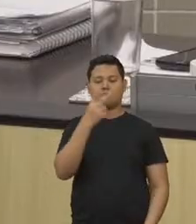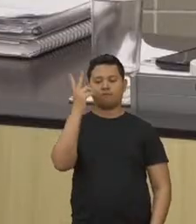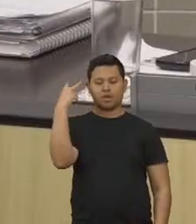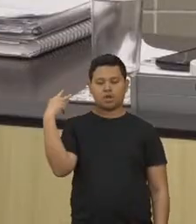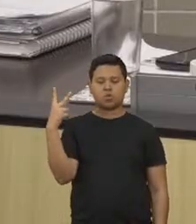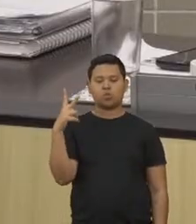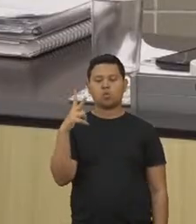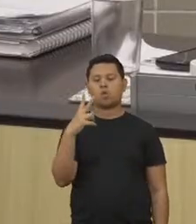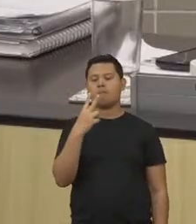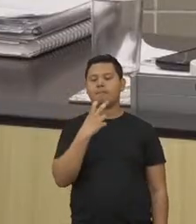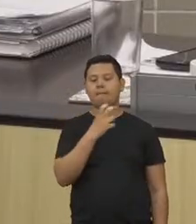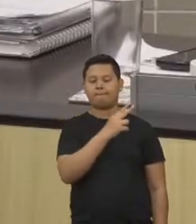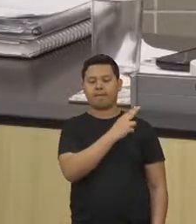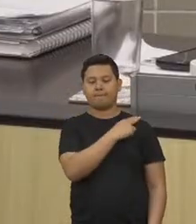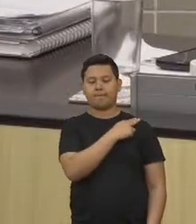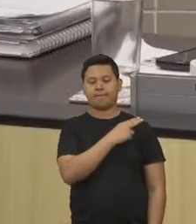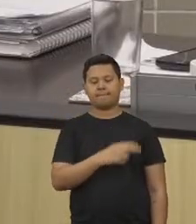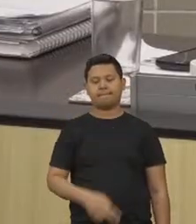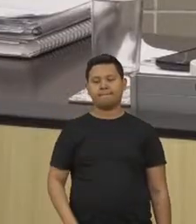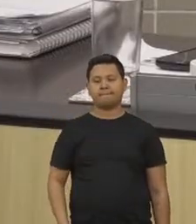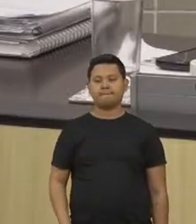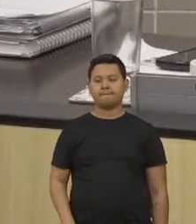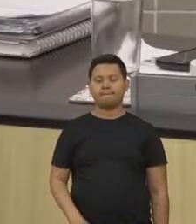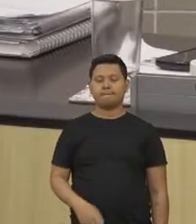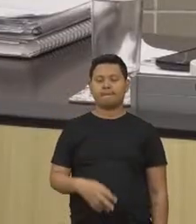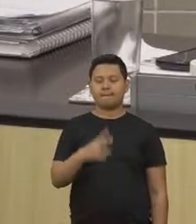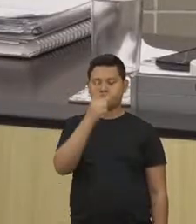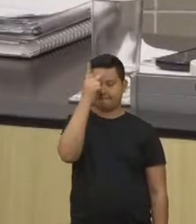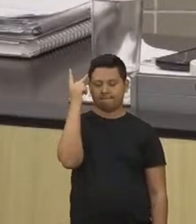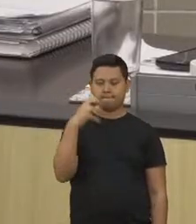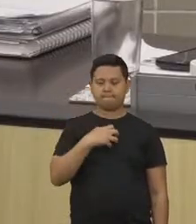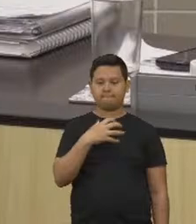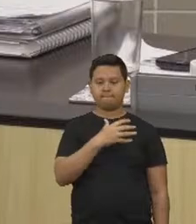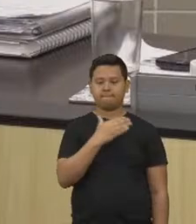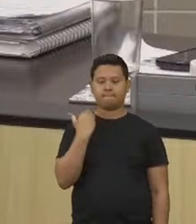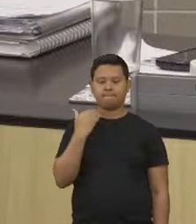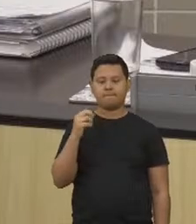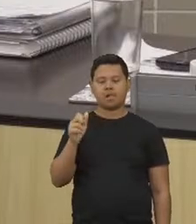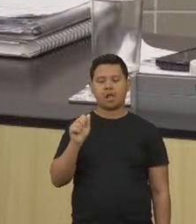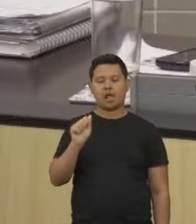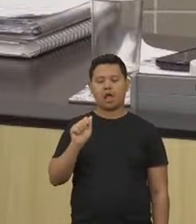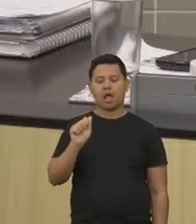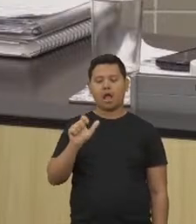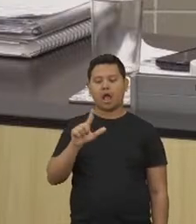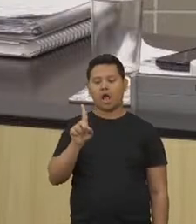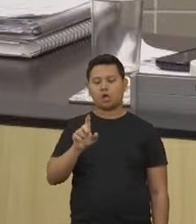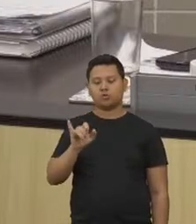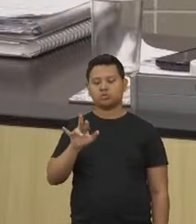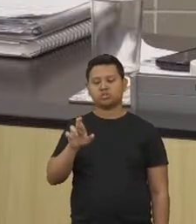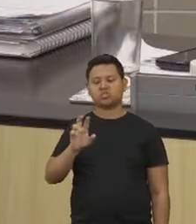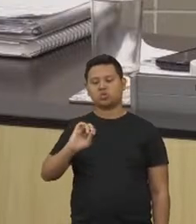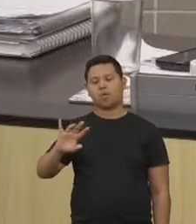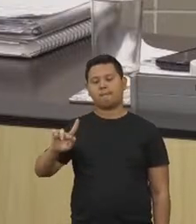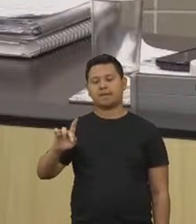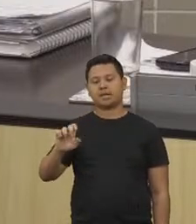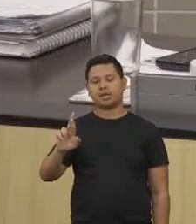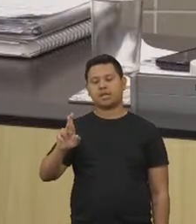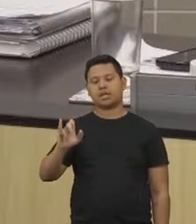vereador Valmir do Parque Meia Lua. Voto de pesar pelo falecimento de Alziro Altamiro Pereira Neto.